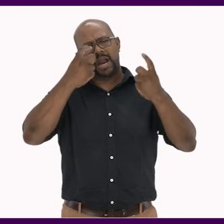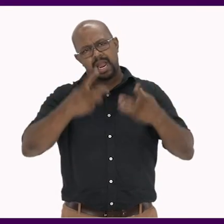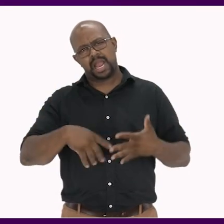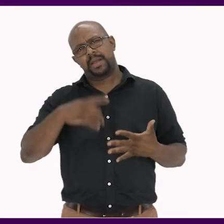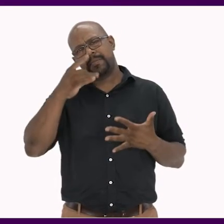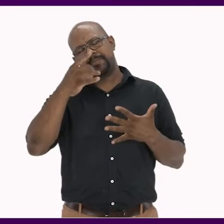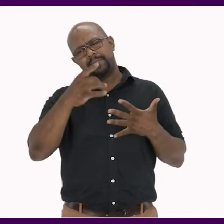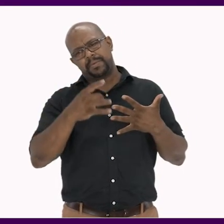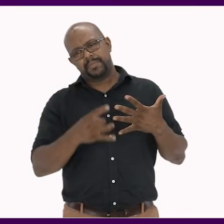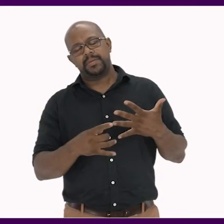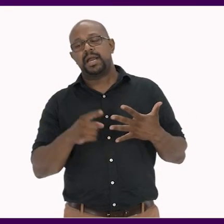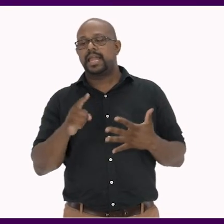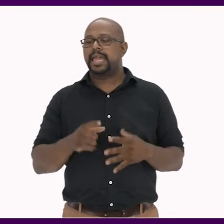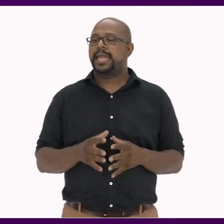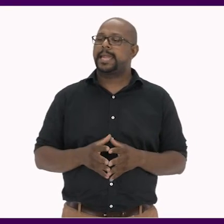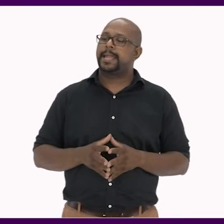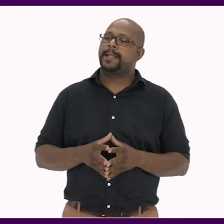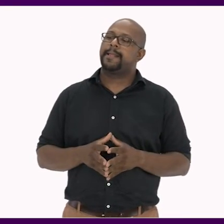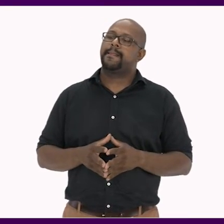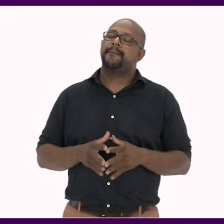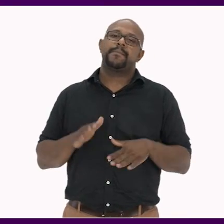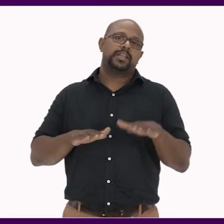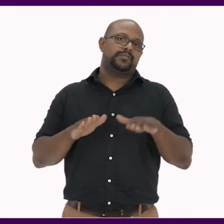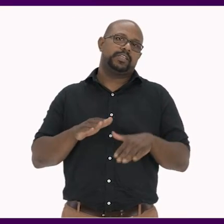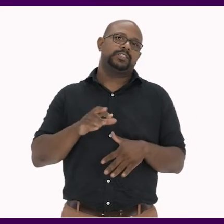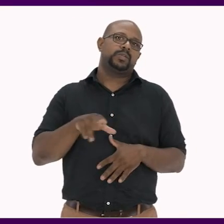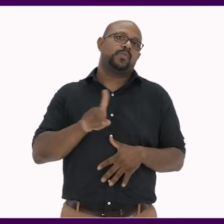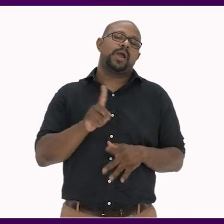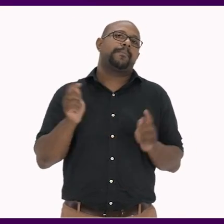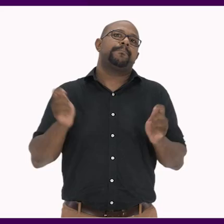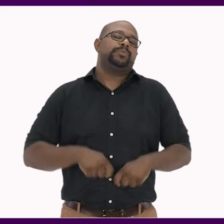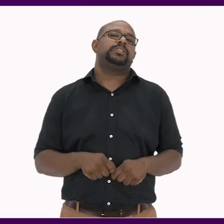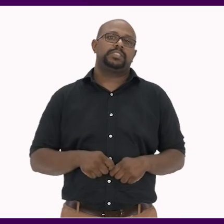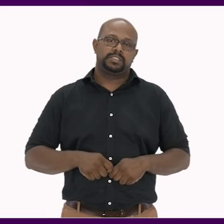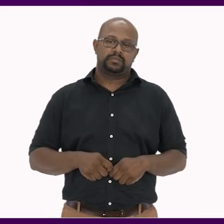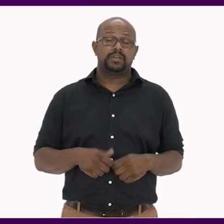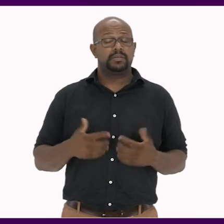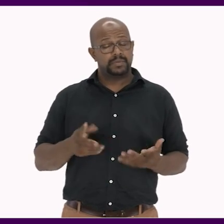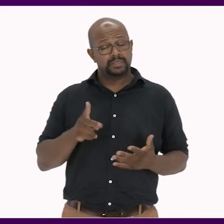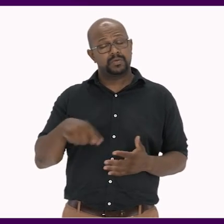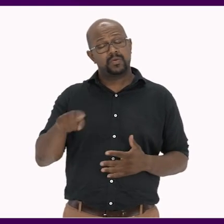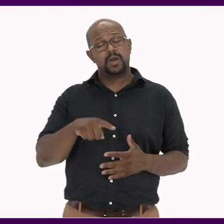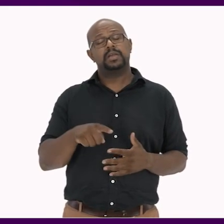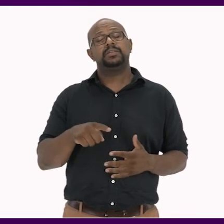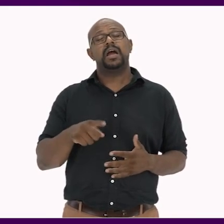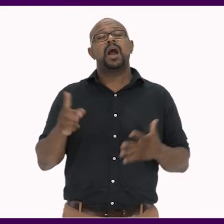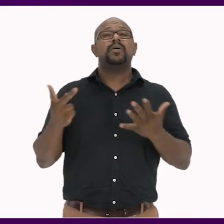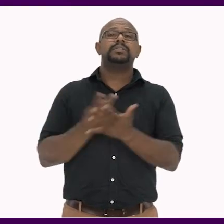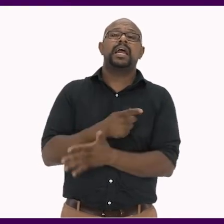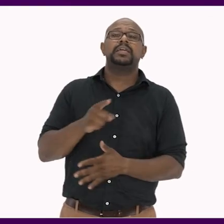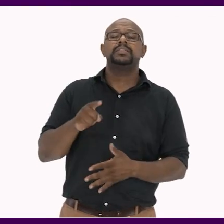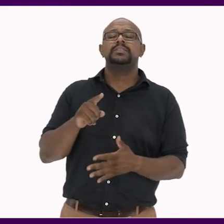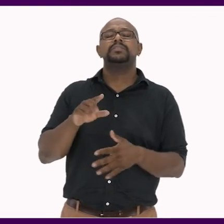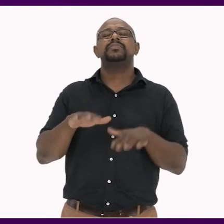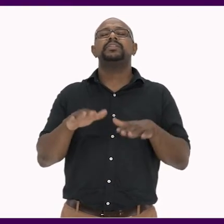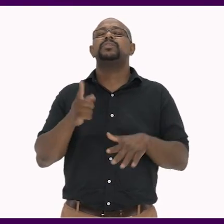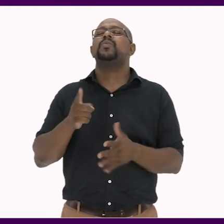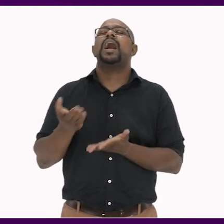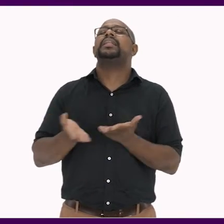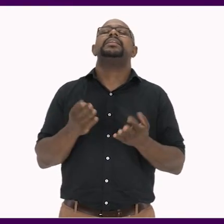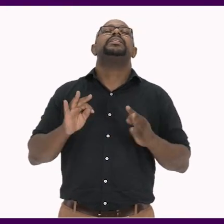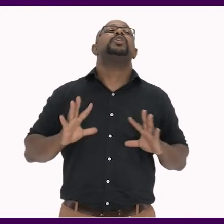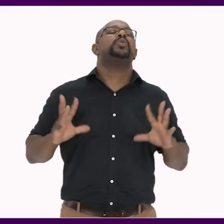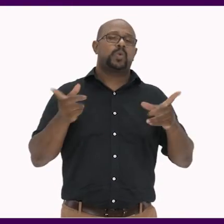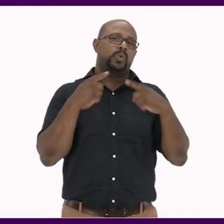descrevi aqui para vocês, às vezes não é possível. E mesmo quando ele acontece, pode ser que não